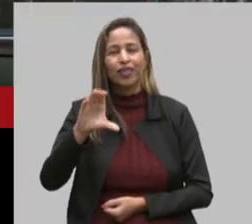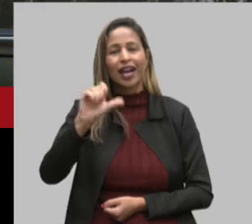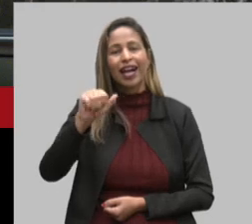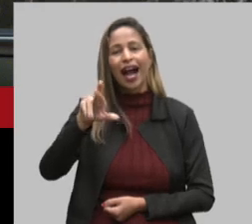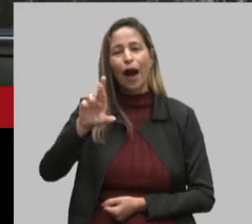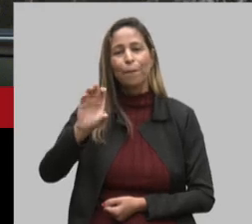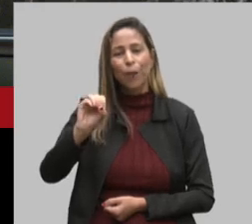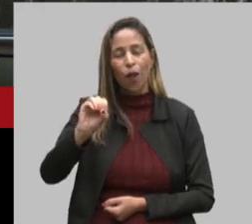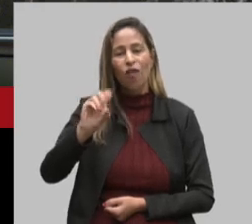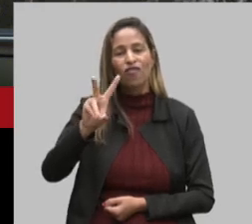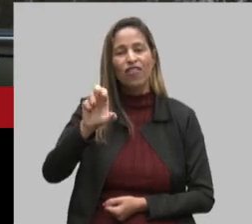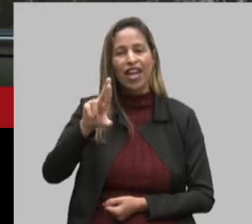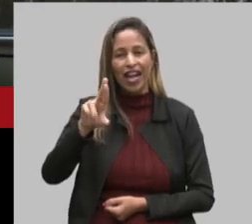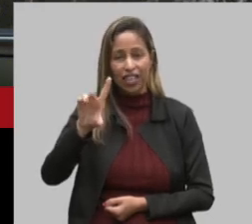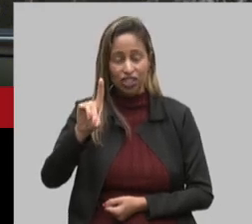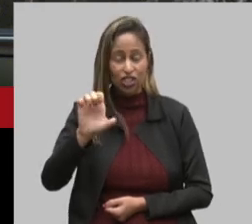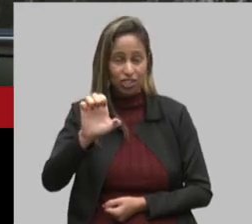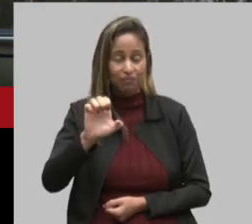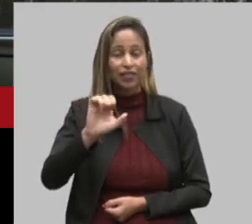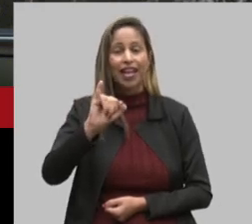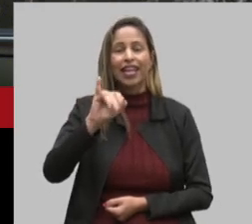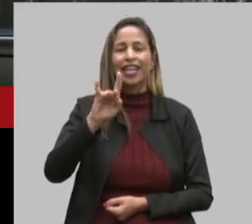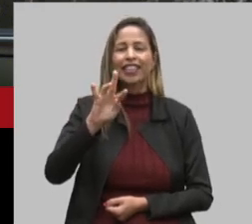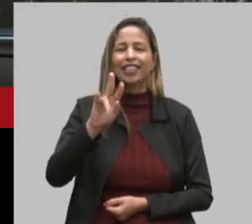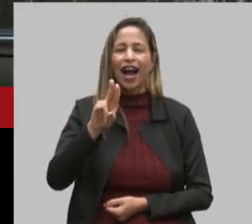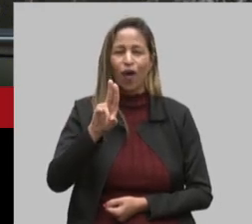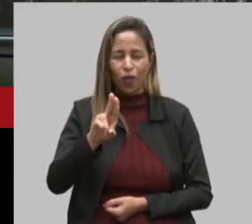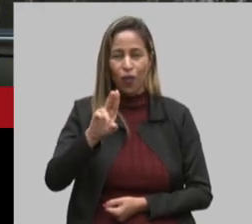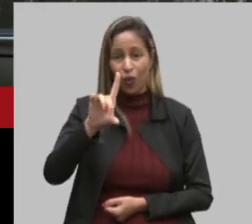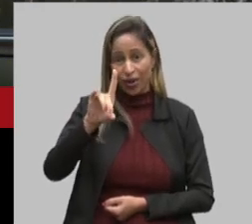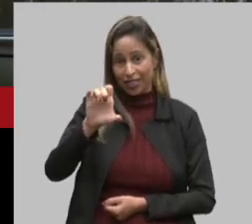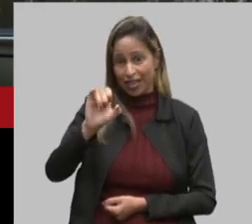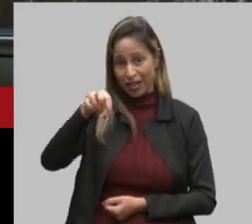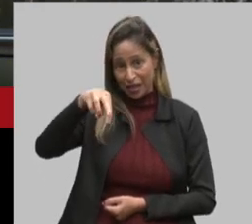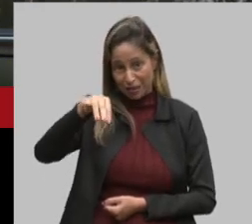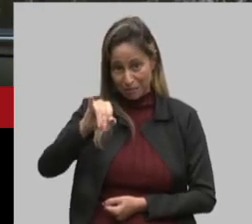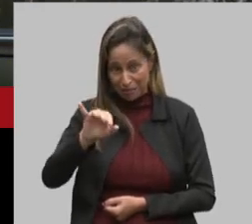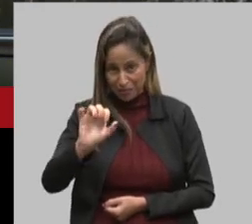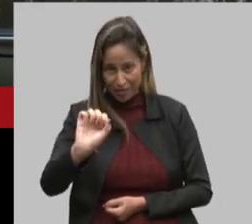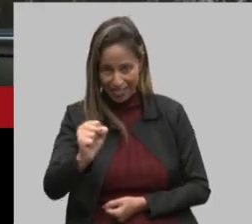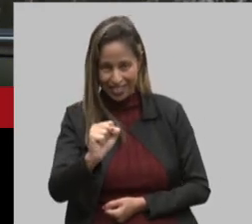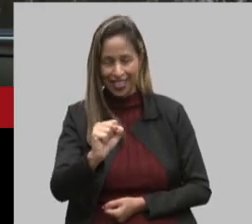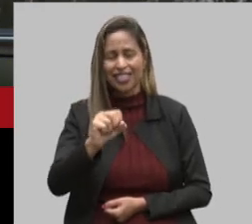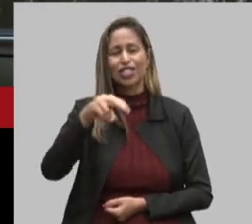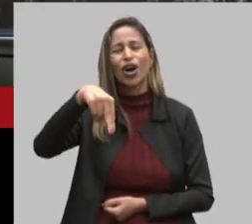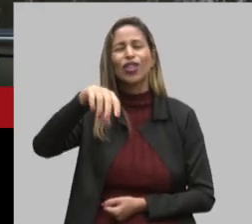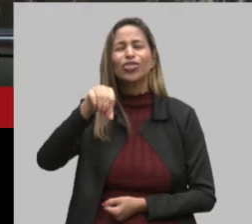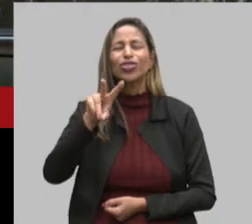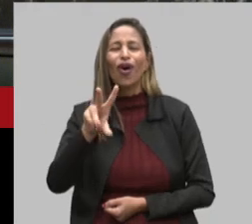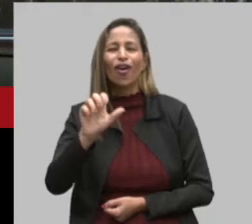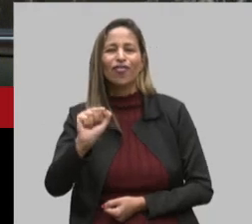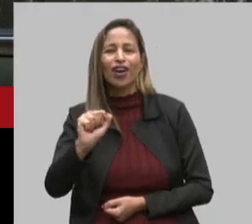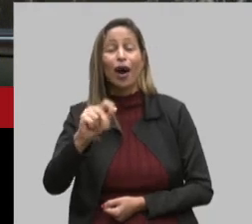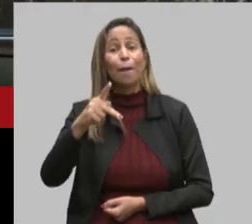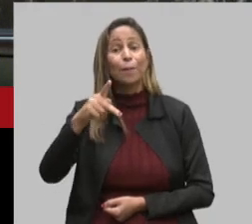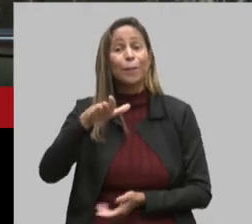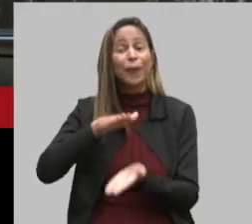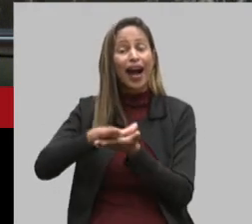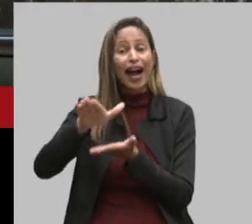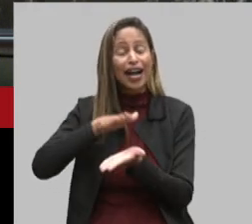Claro Itaú de Minas Jacuí Juruaia Muzambinho Nova Rezende Passos Pratápolis